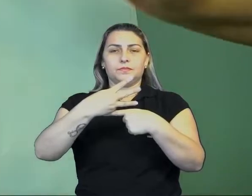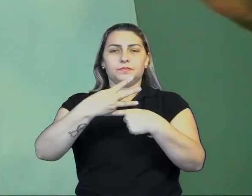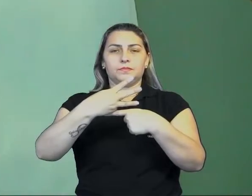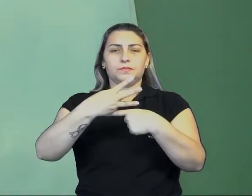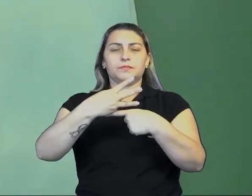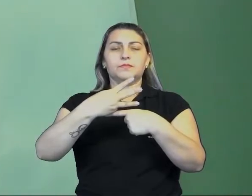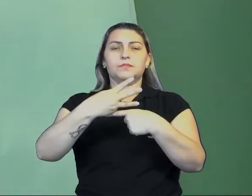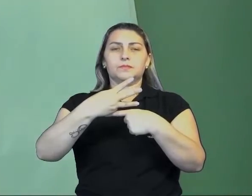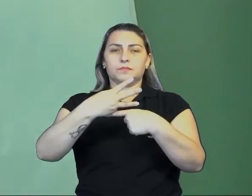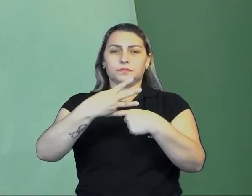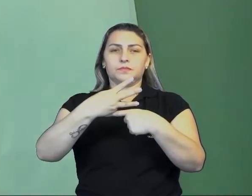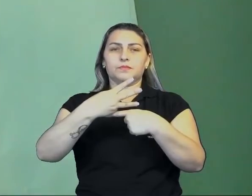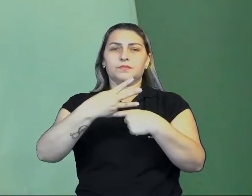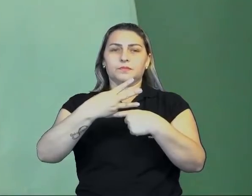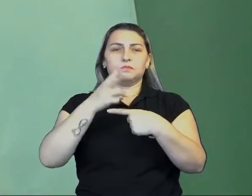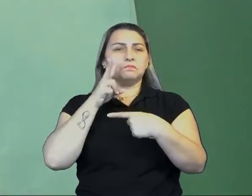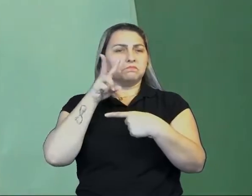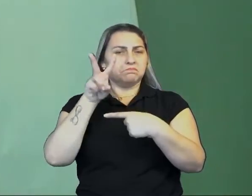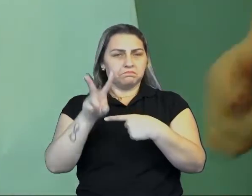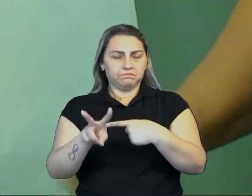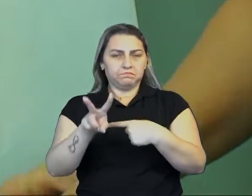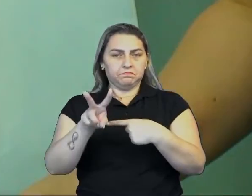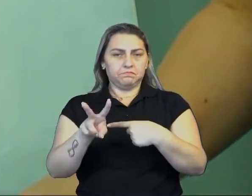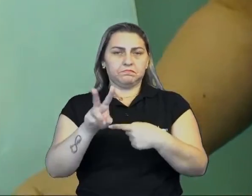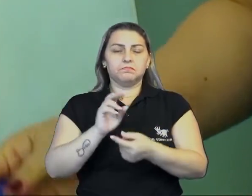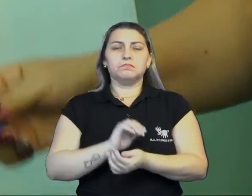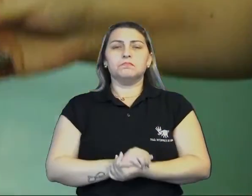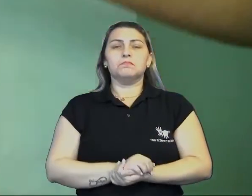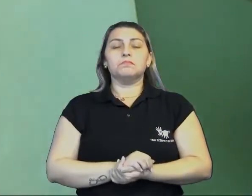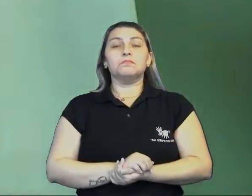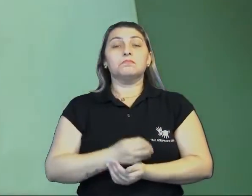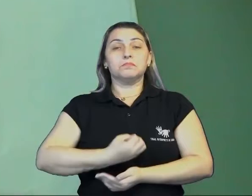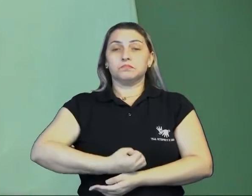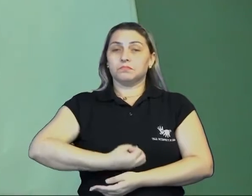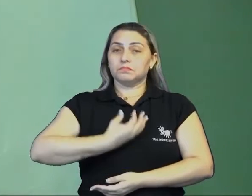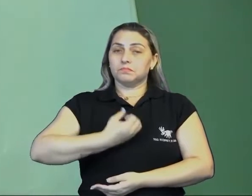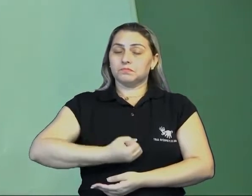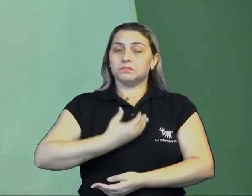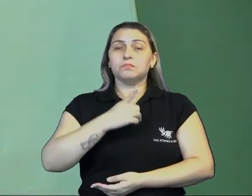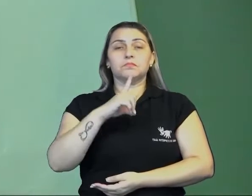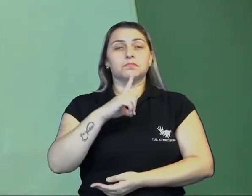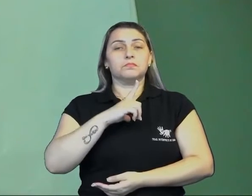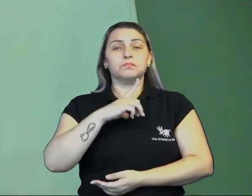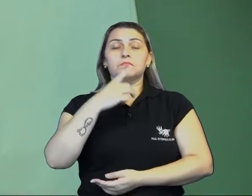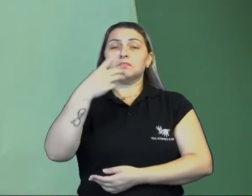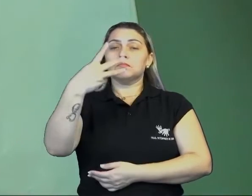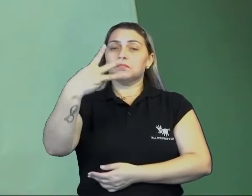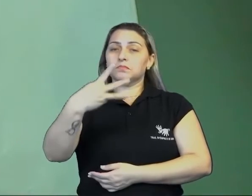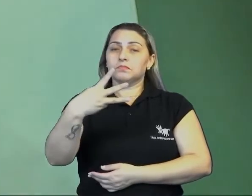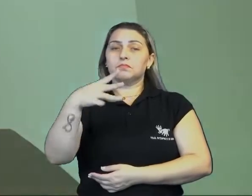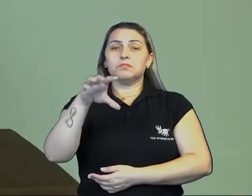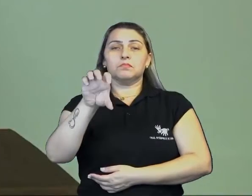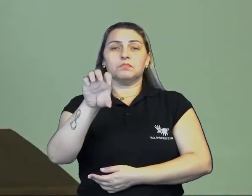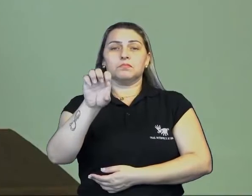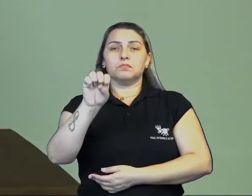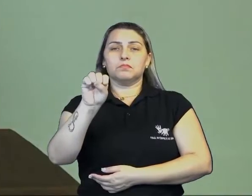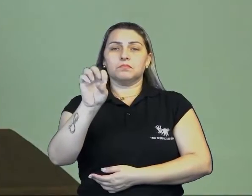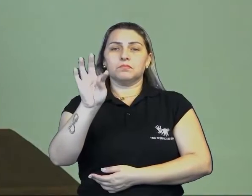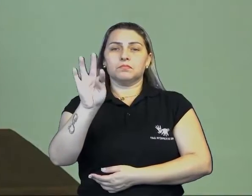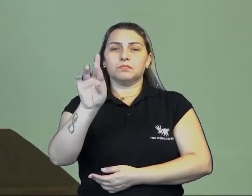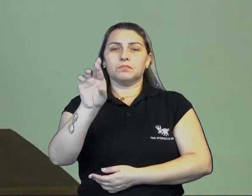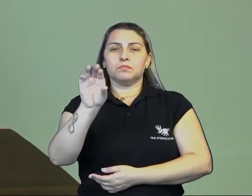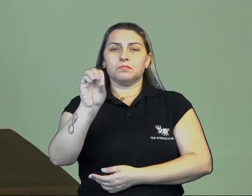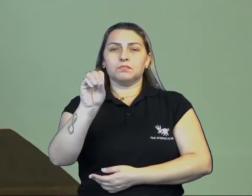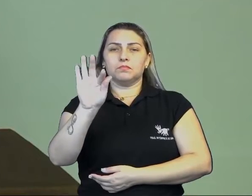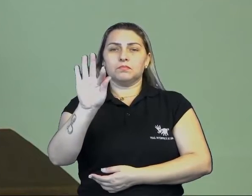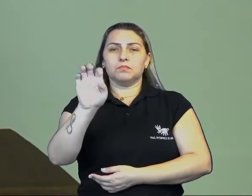3 estrofes. Viram só? Então, esse poema aqui, ele é composto, né? Nesse caso, nesse